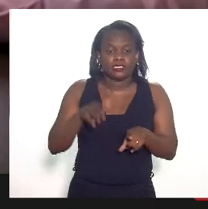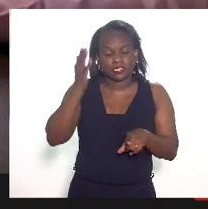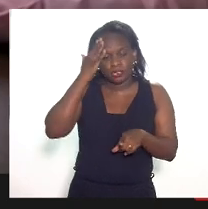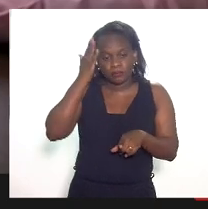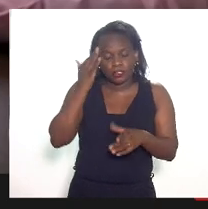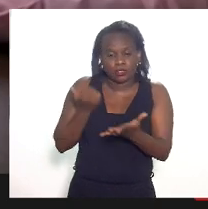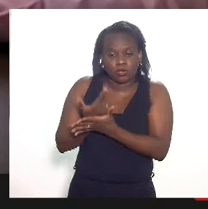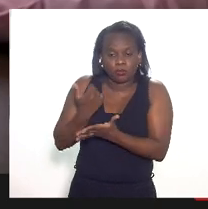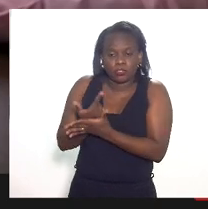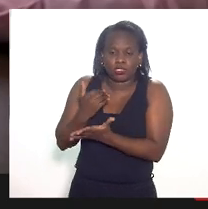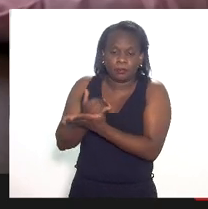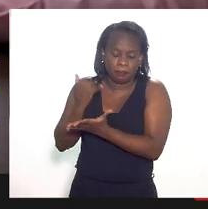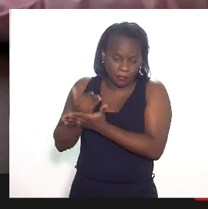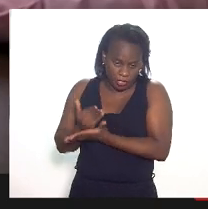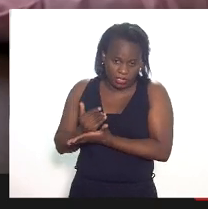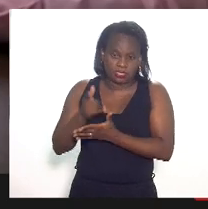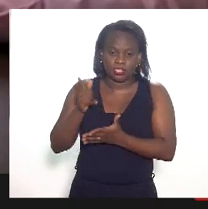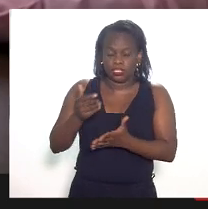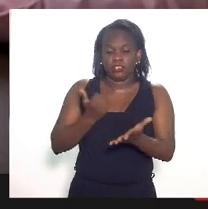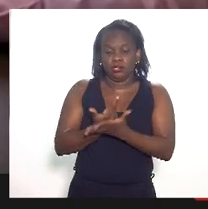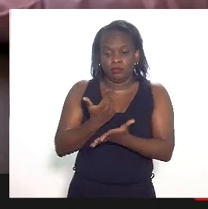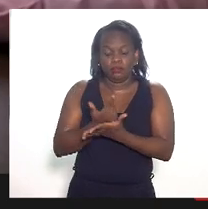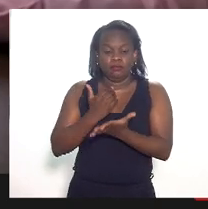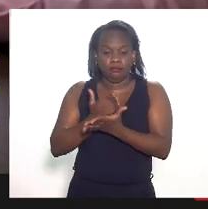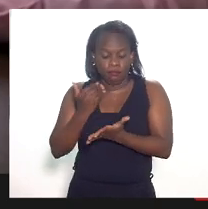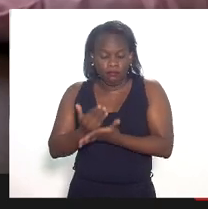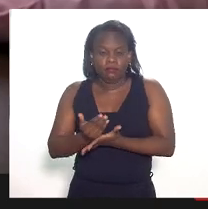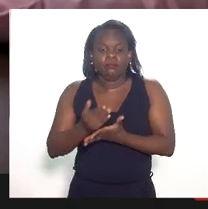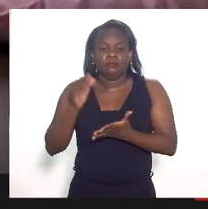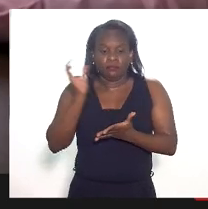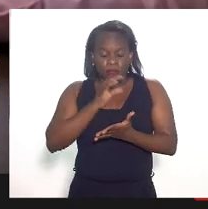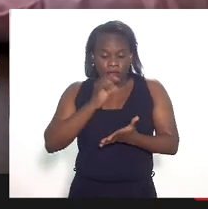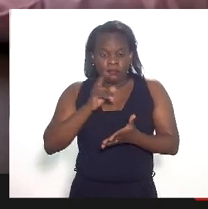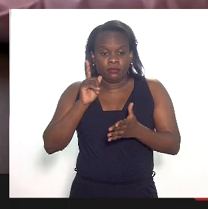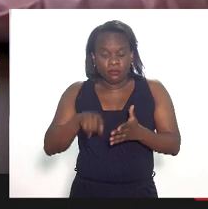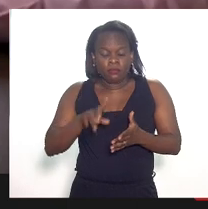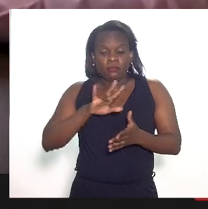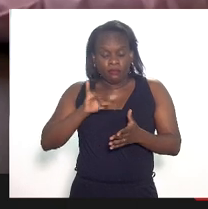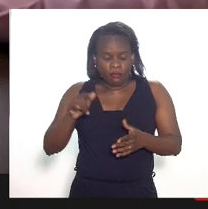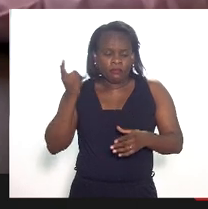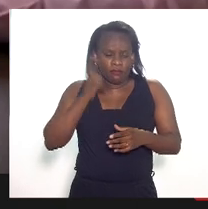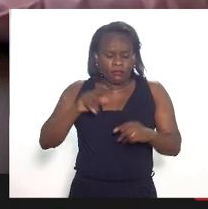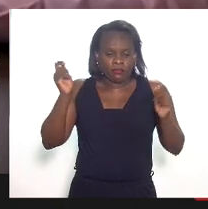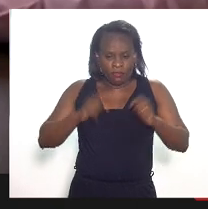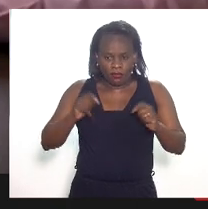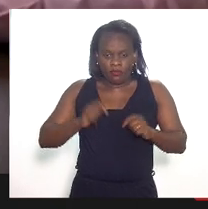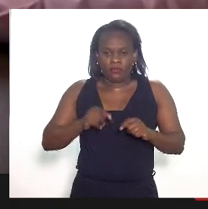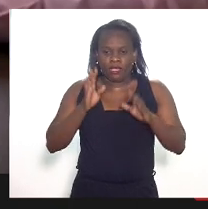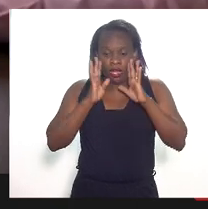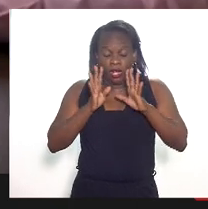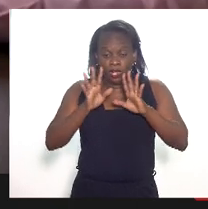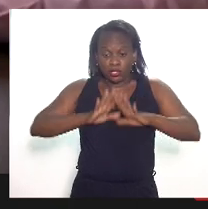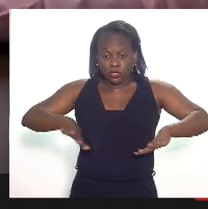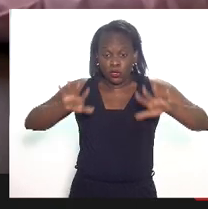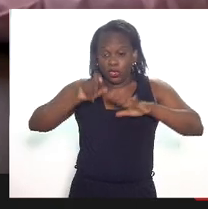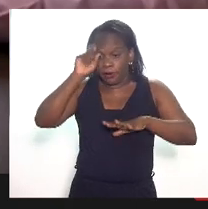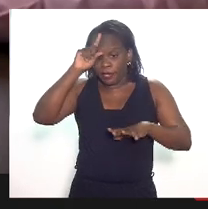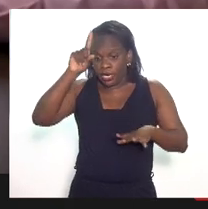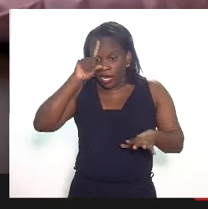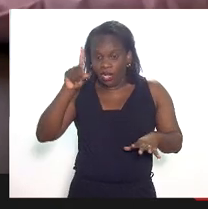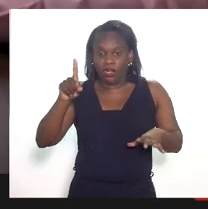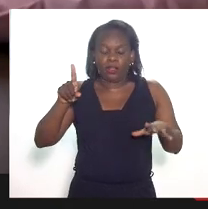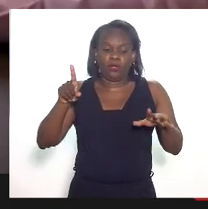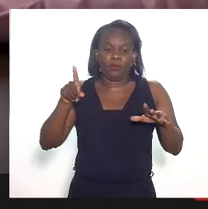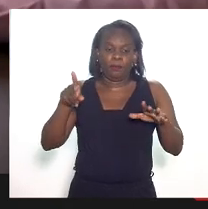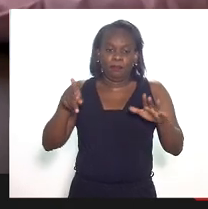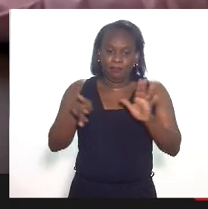aquisição emergencial. Então, essa aquisição emergencial, teoricamente, ela vai dar conta de atender a todos os hospitais